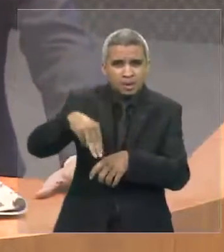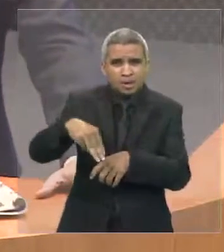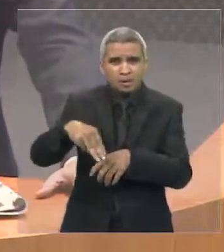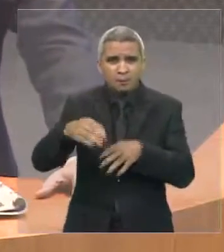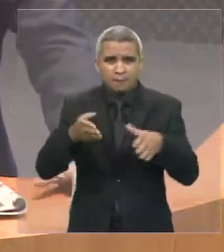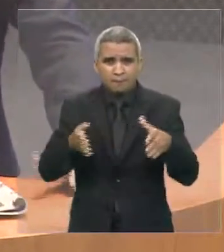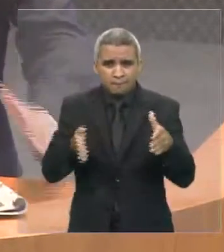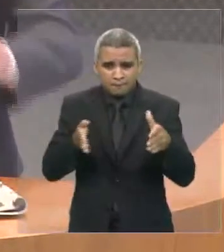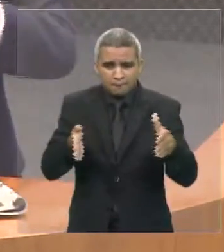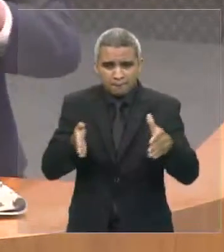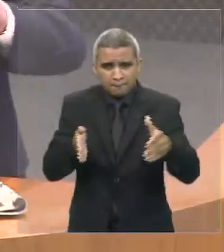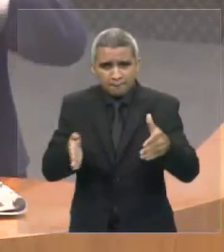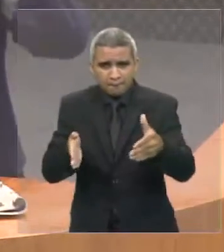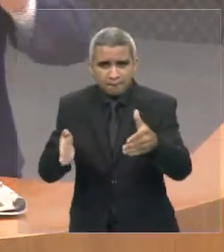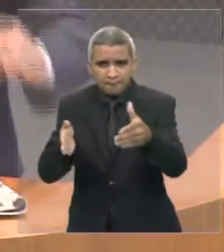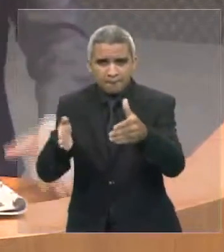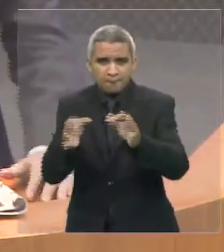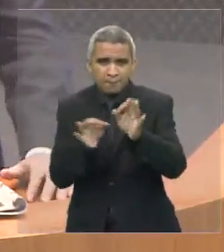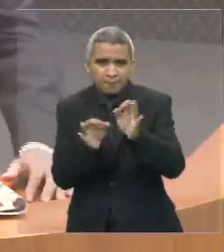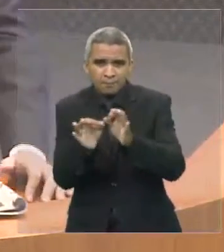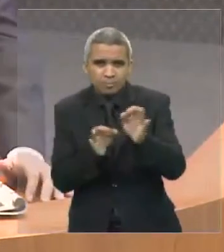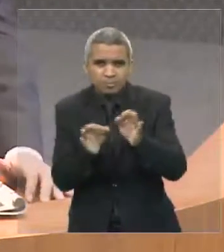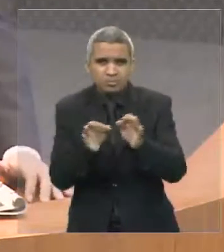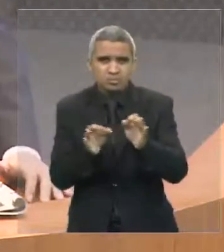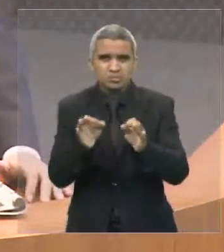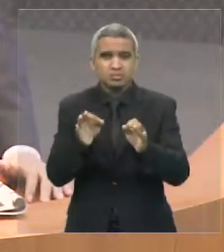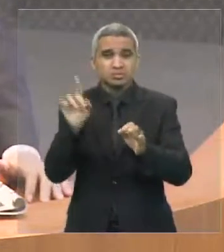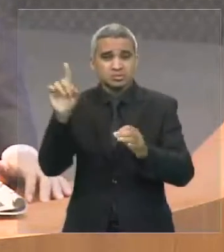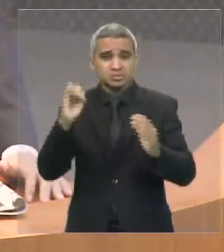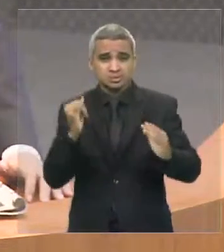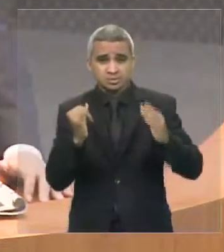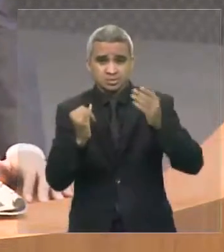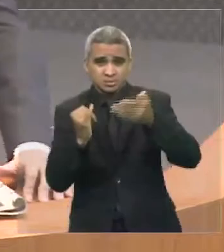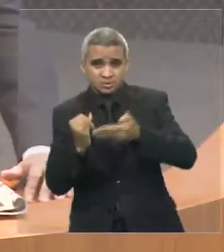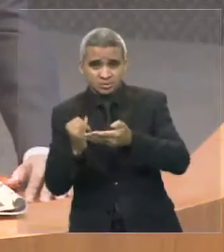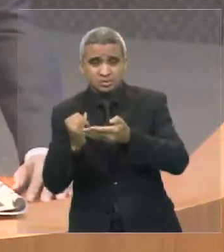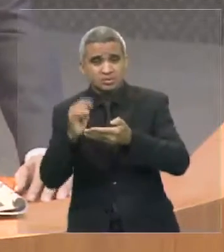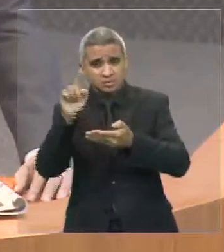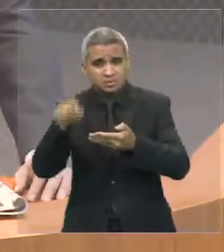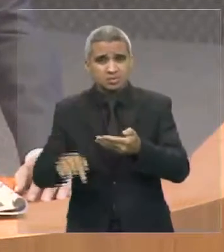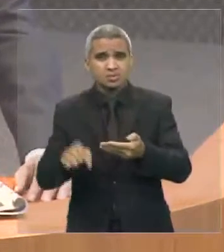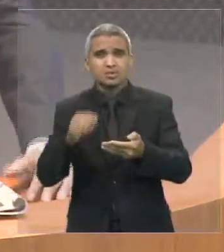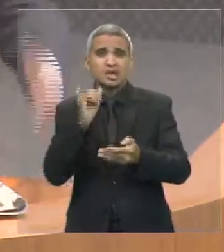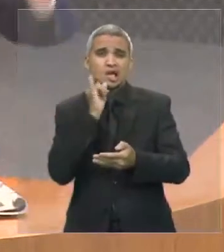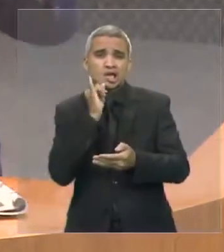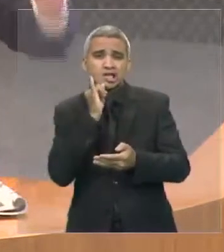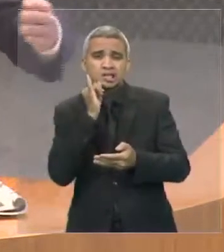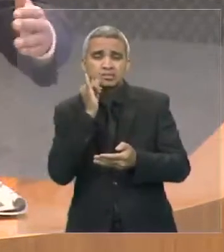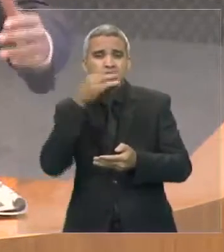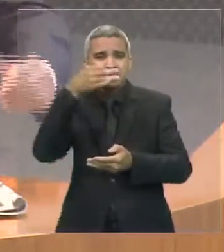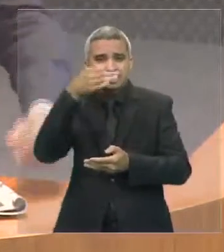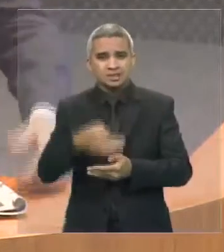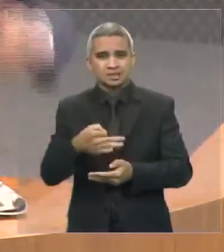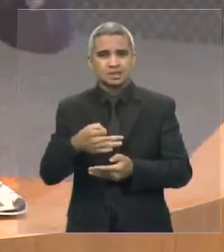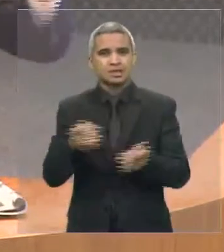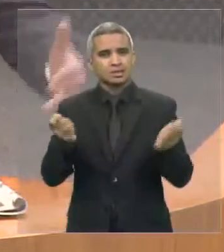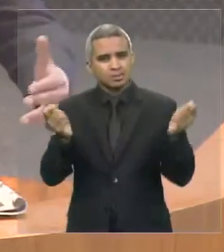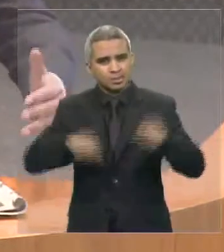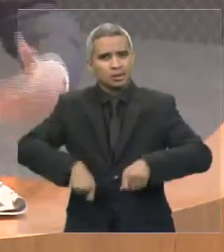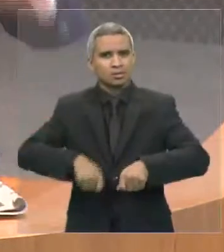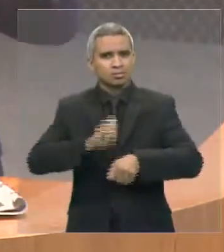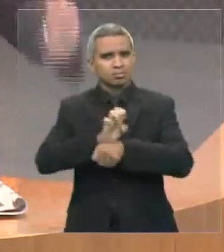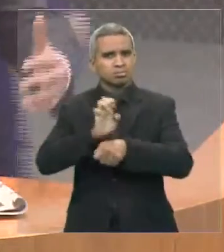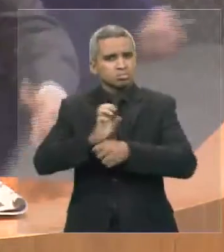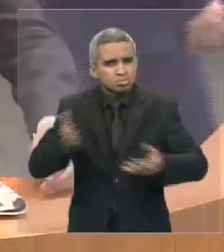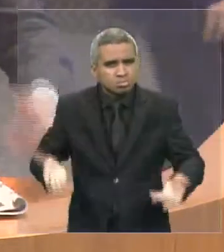trilhos, começa a organizar, estruturar, e o Porto do Itaqui é um excelente exemplo de como as coisas podem funcionar e funcionar